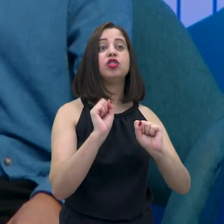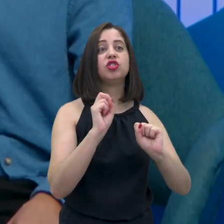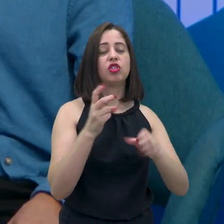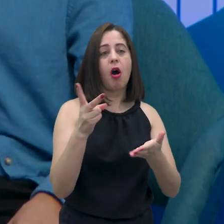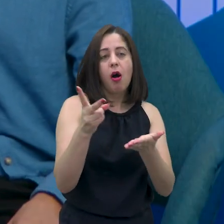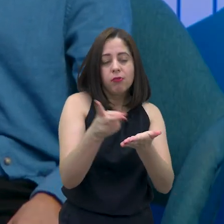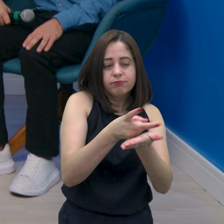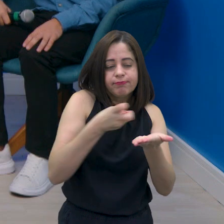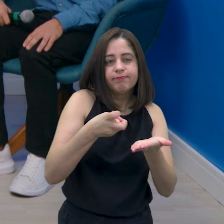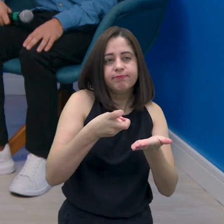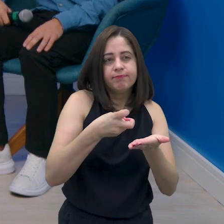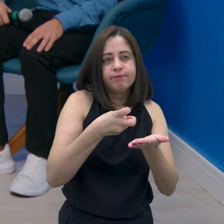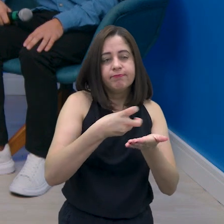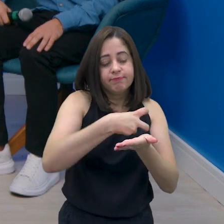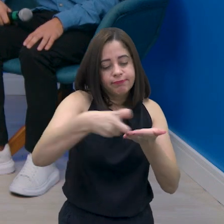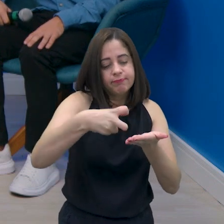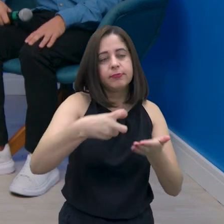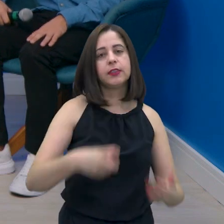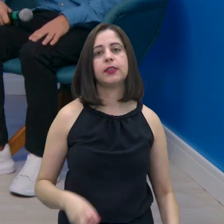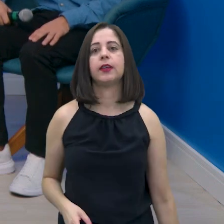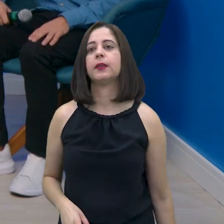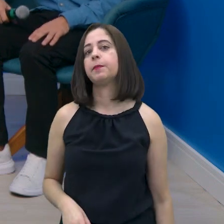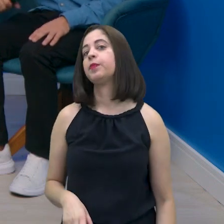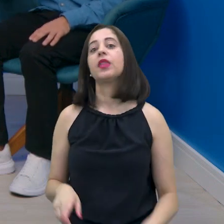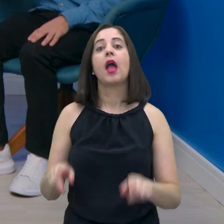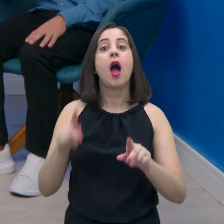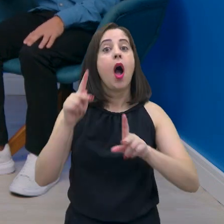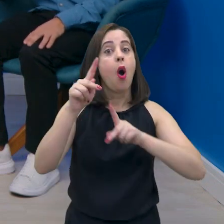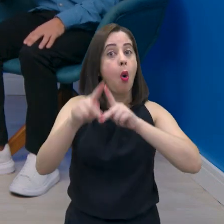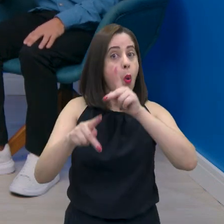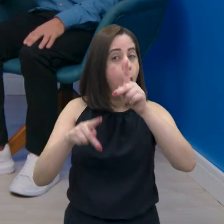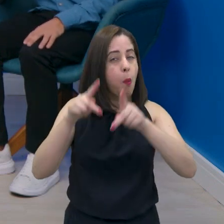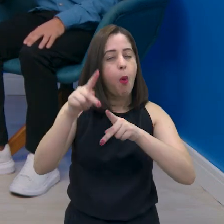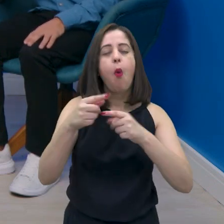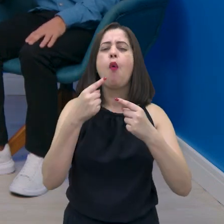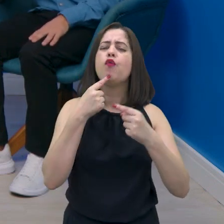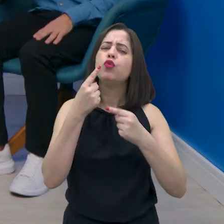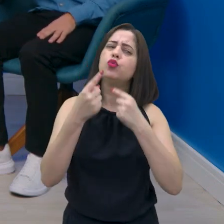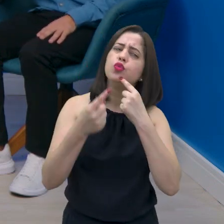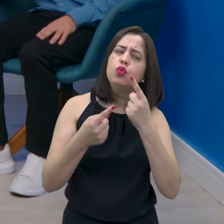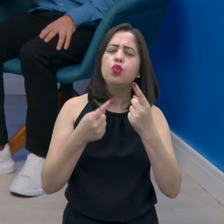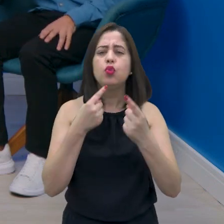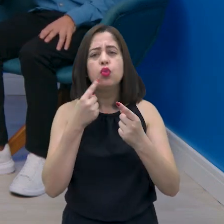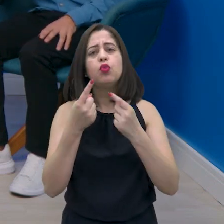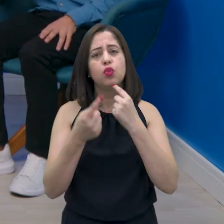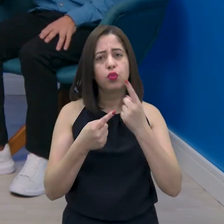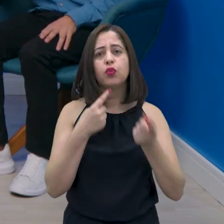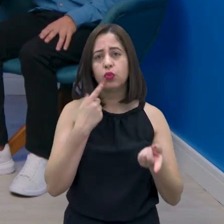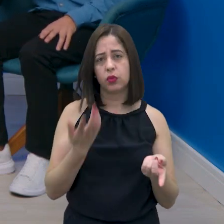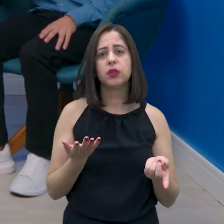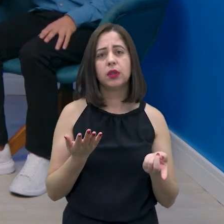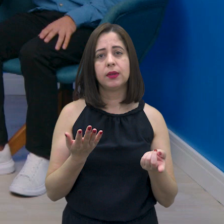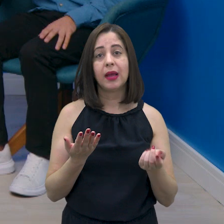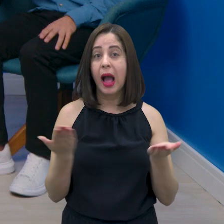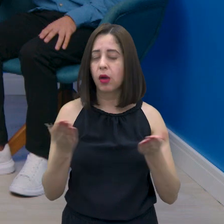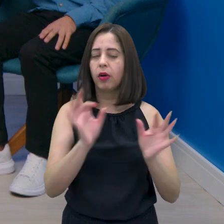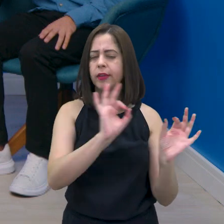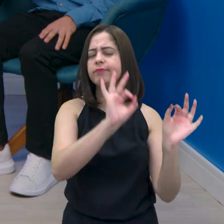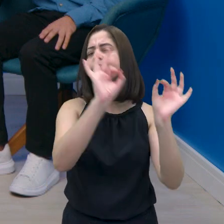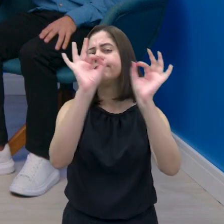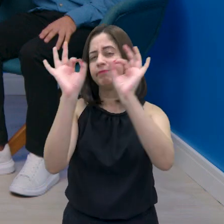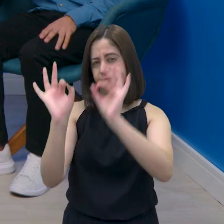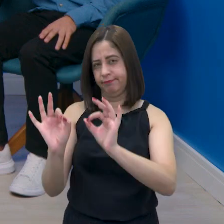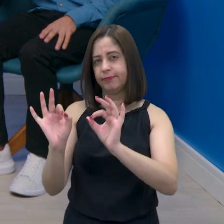E nós temos a participação da população aqui no Cidadania em Pauta, né, com as dúvidas que são recorrentes no dia a dia das pessoas.